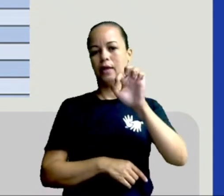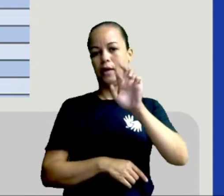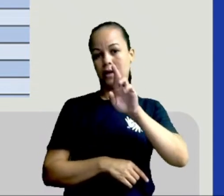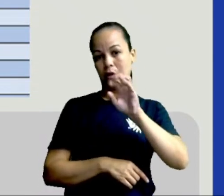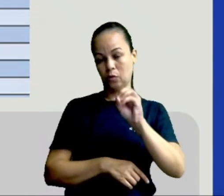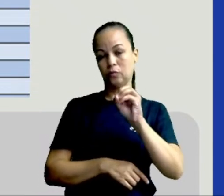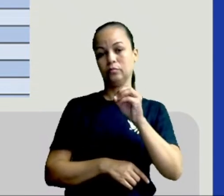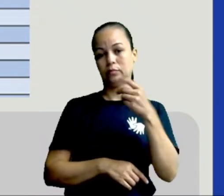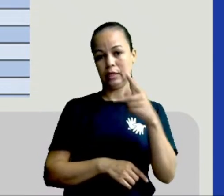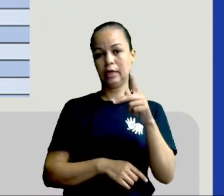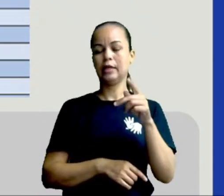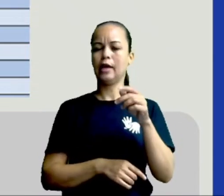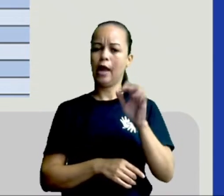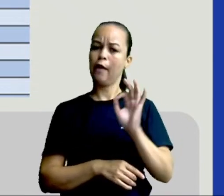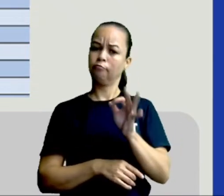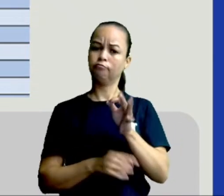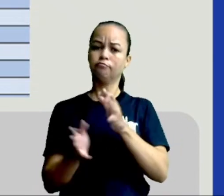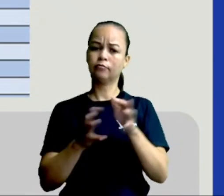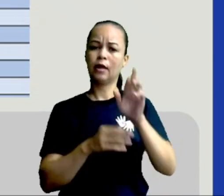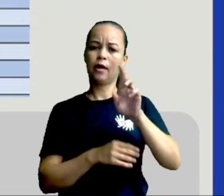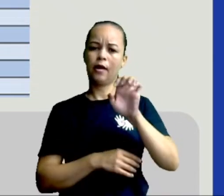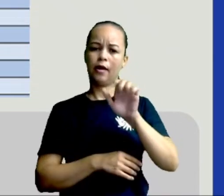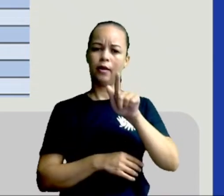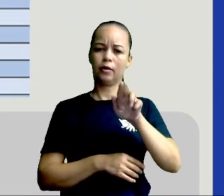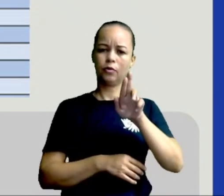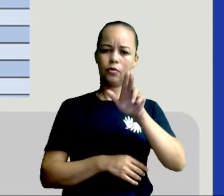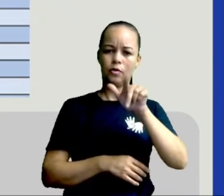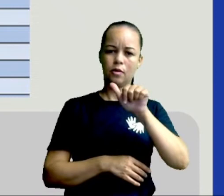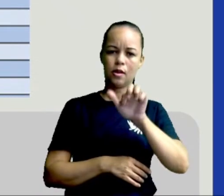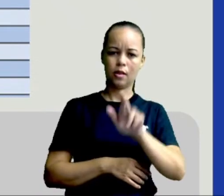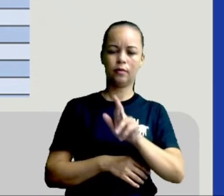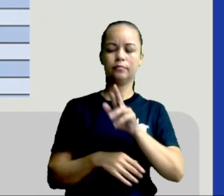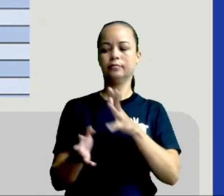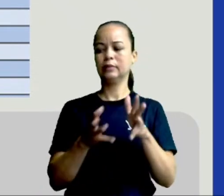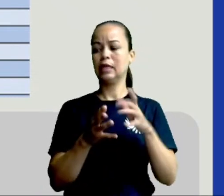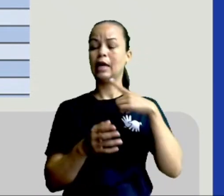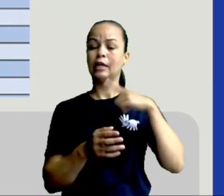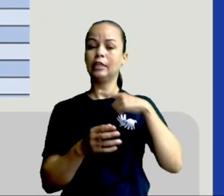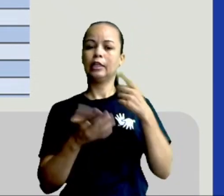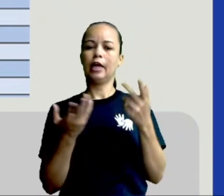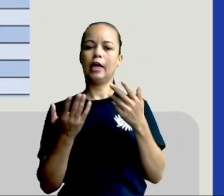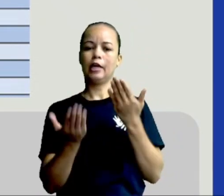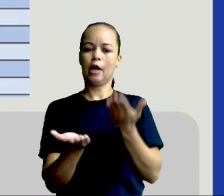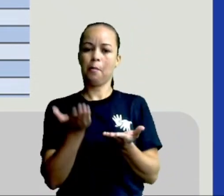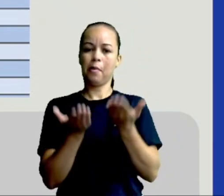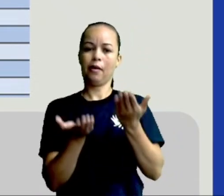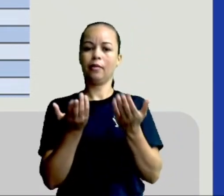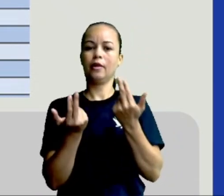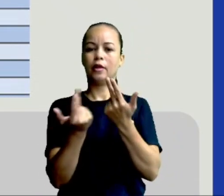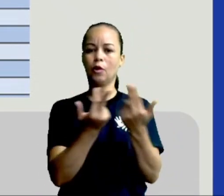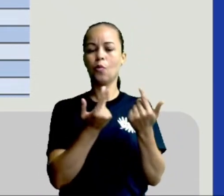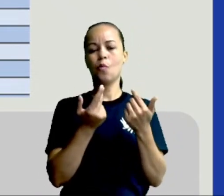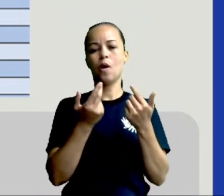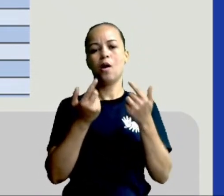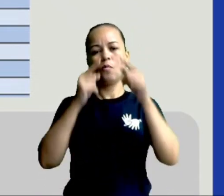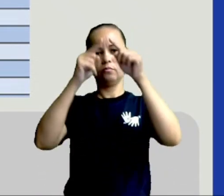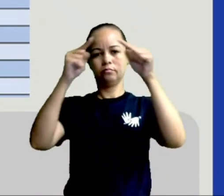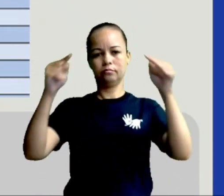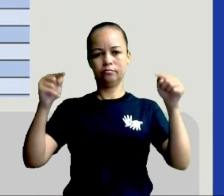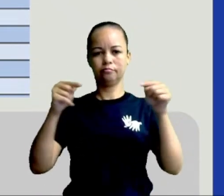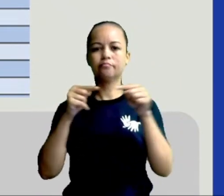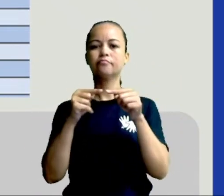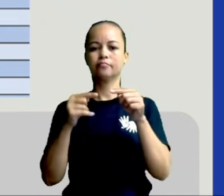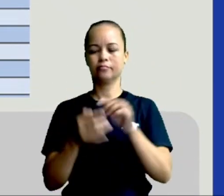é um polígono regular, beleza? E tem as mesmas medidas, né? Nos seus ângulos,